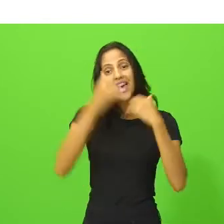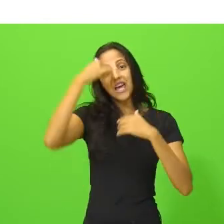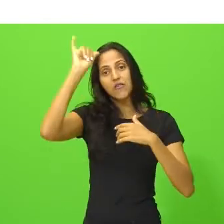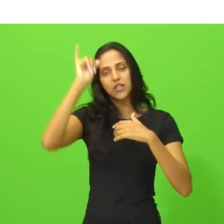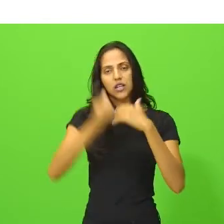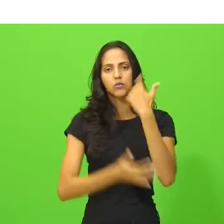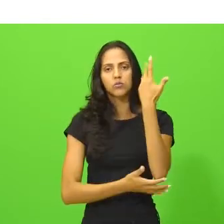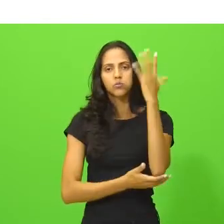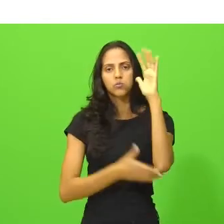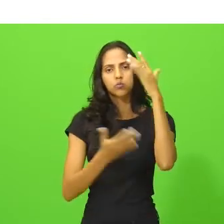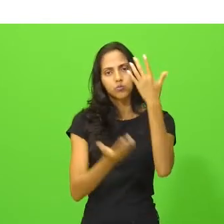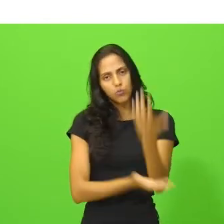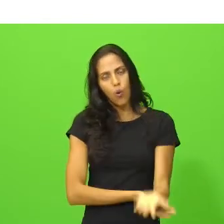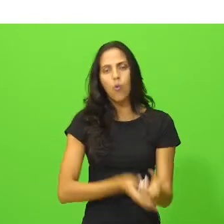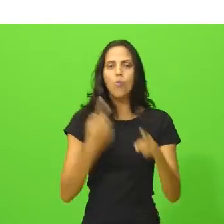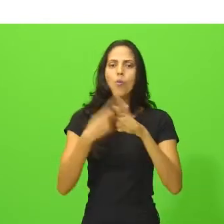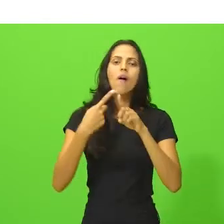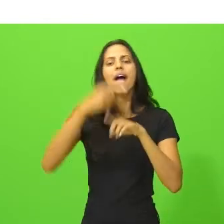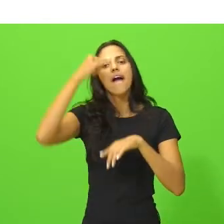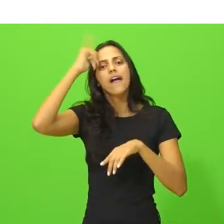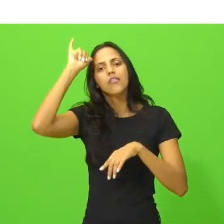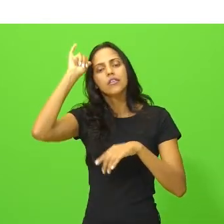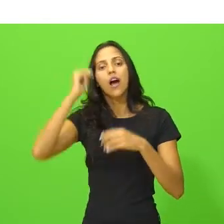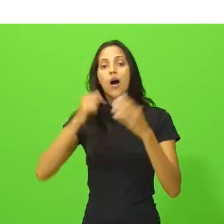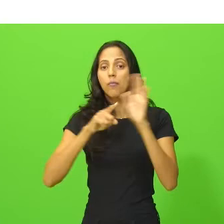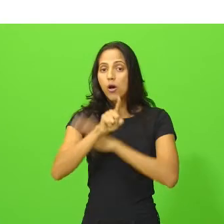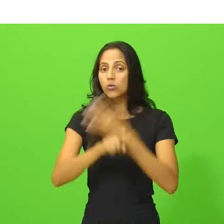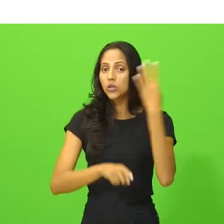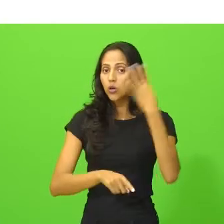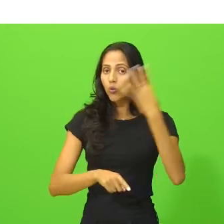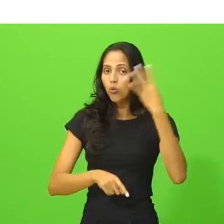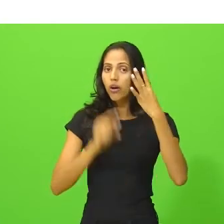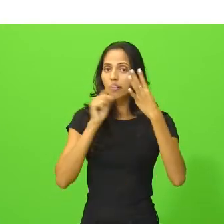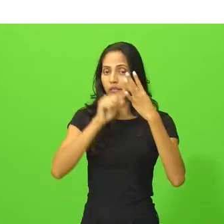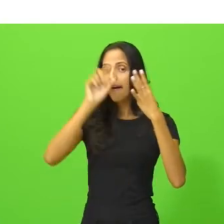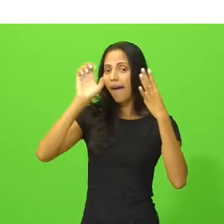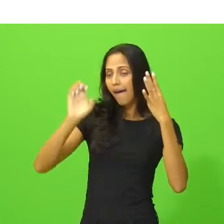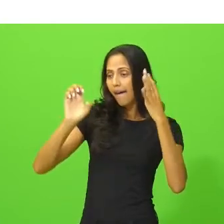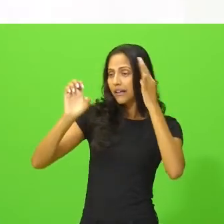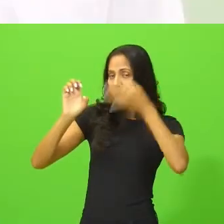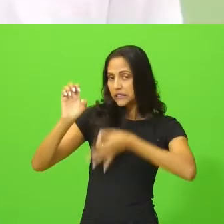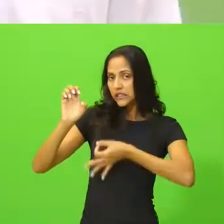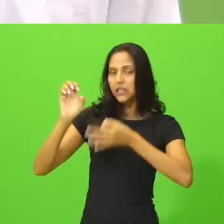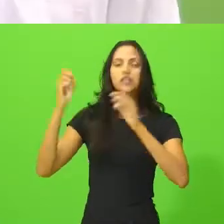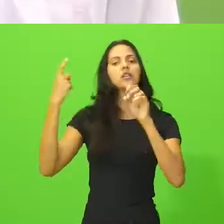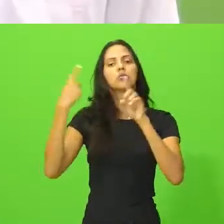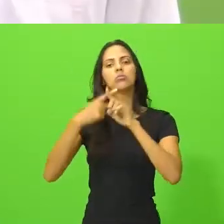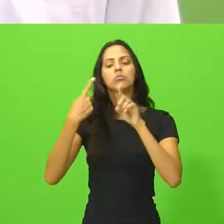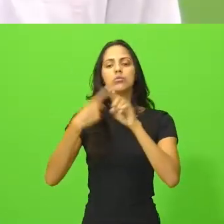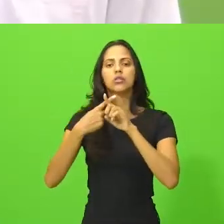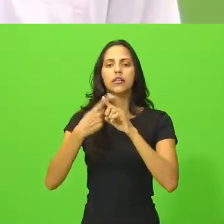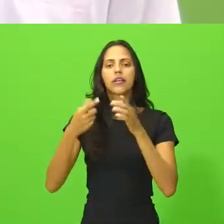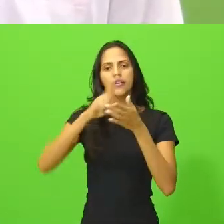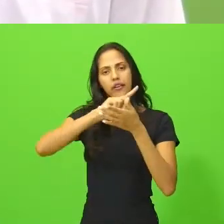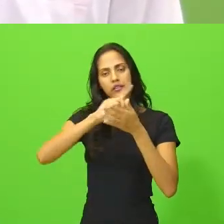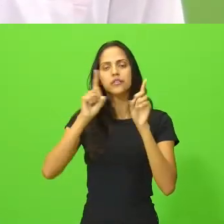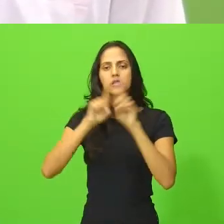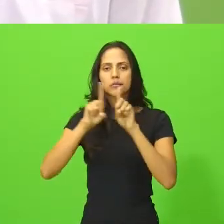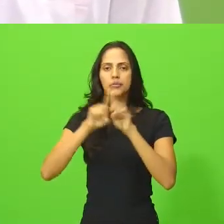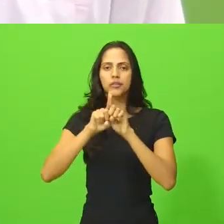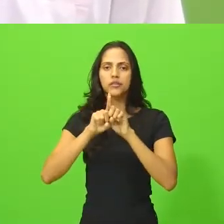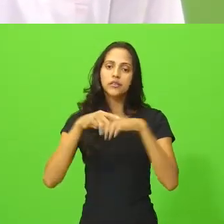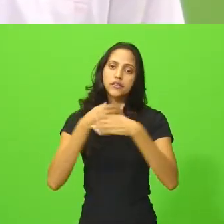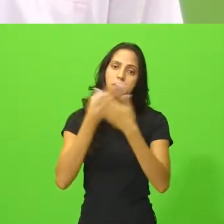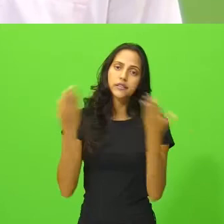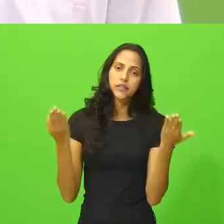na Amazônia. Quer dizer, essa quarta questão e essa alternativa E está linkada com a questão anterior.